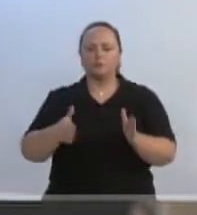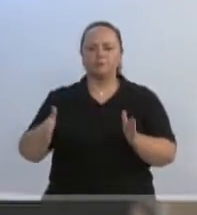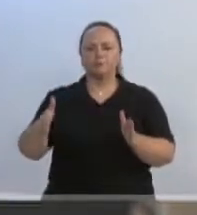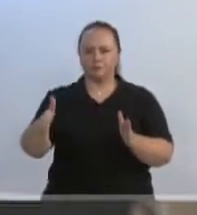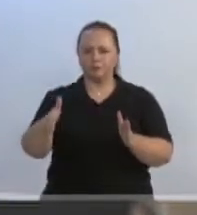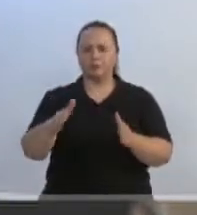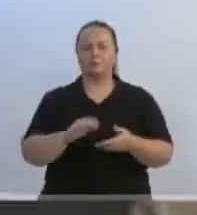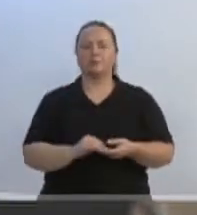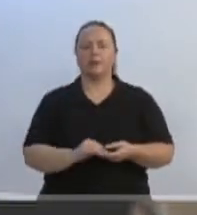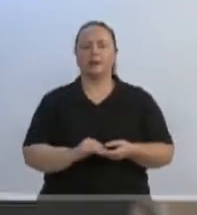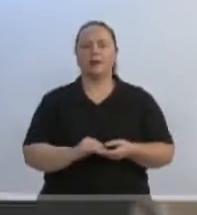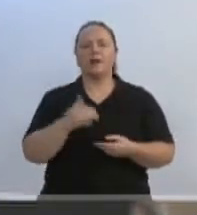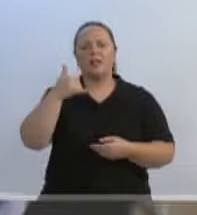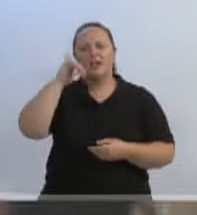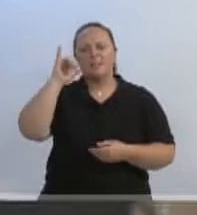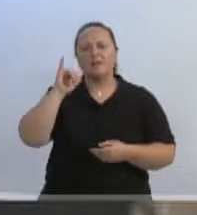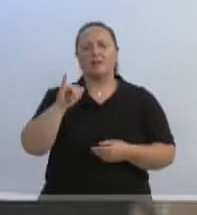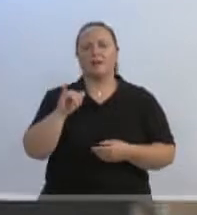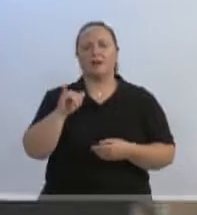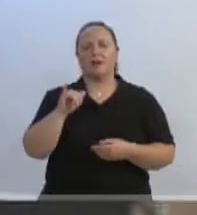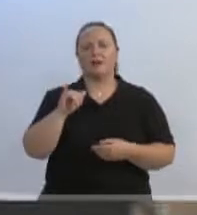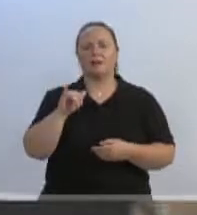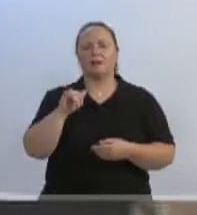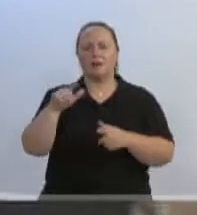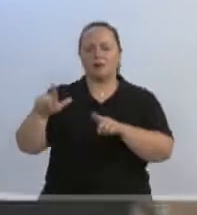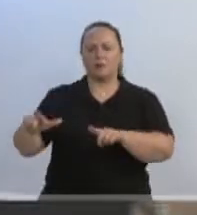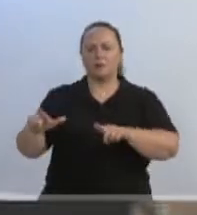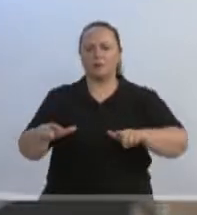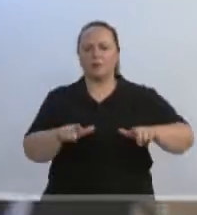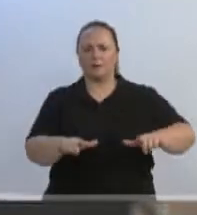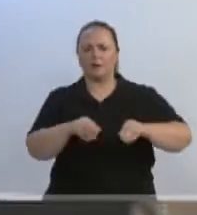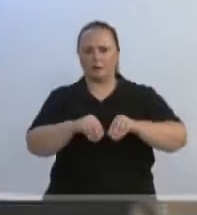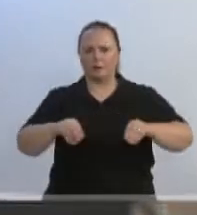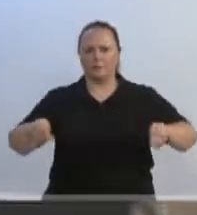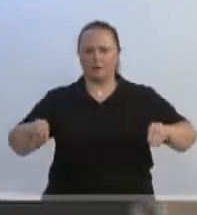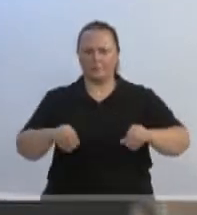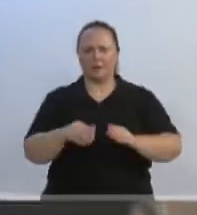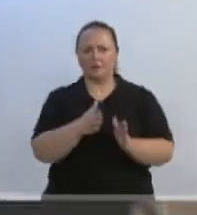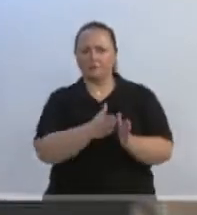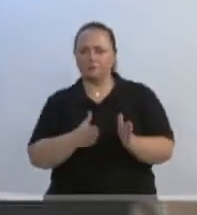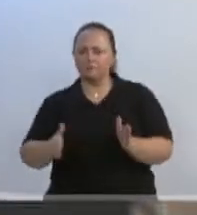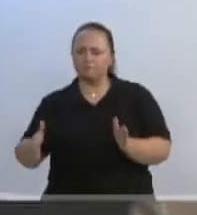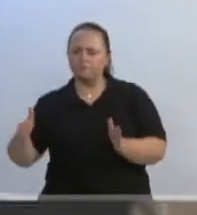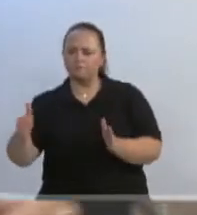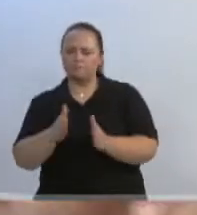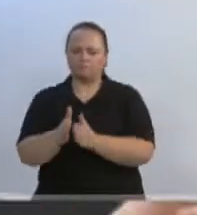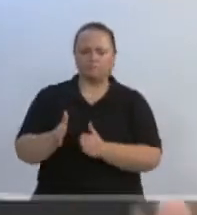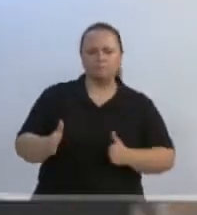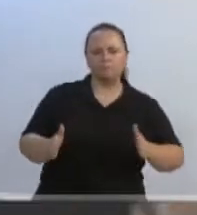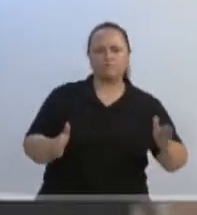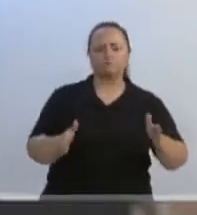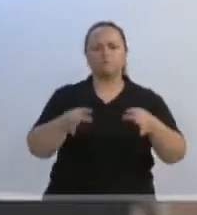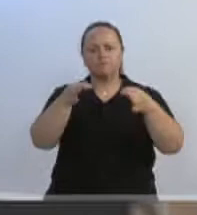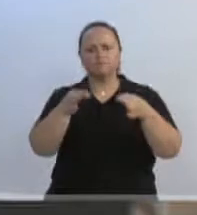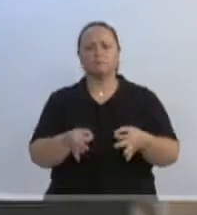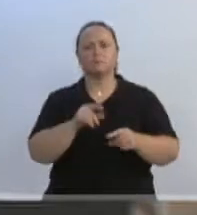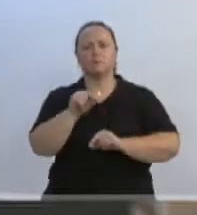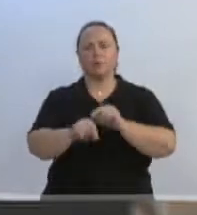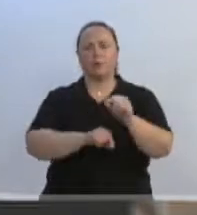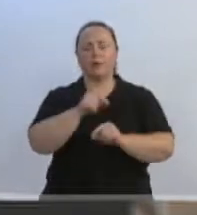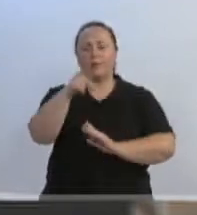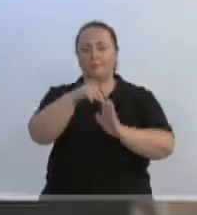cortando todos os loteamentos na margem direita da rua josé rota esquerda aliás e com certeza seria um projeto que